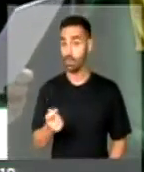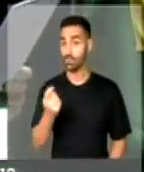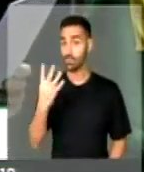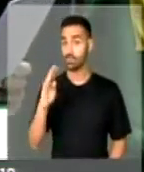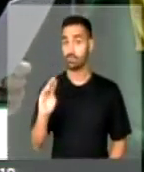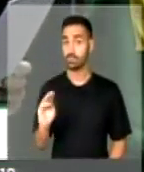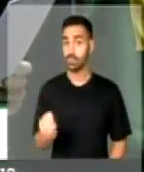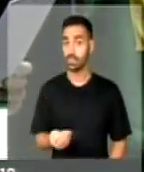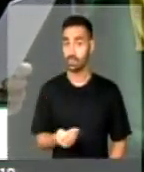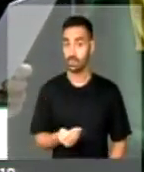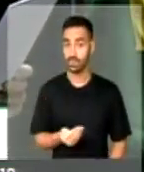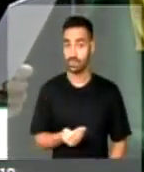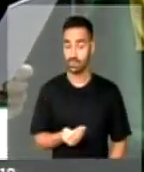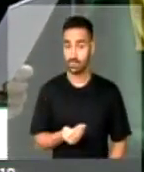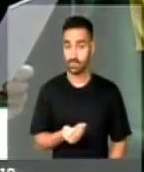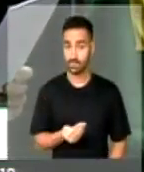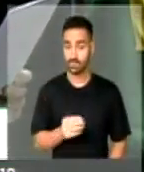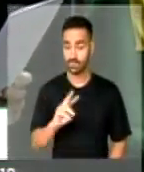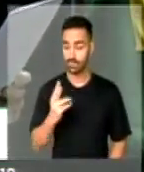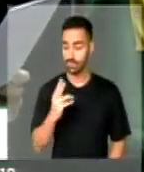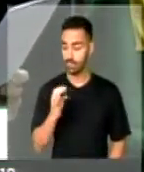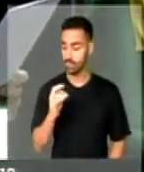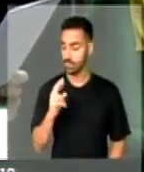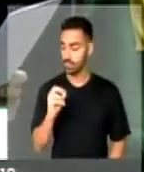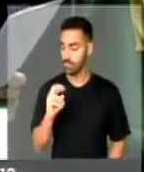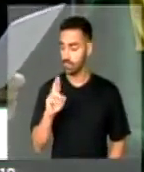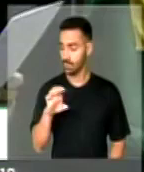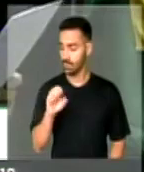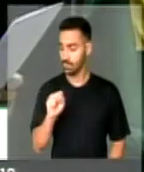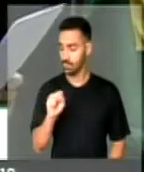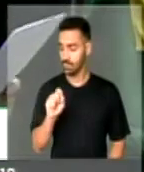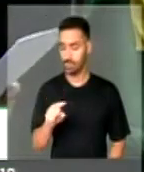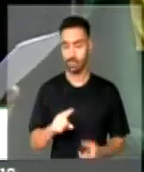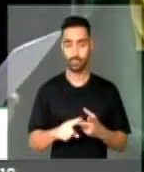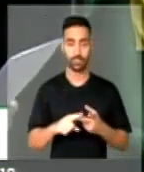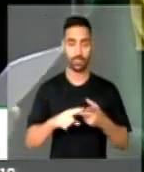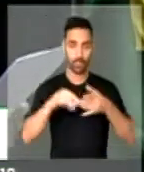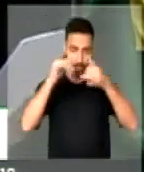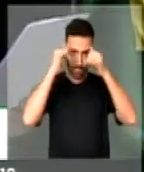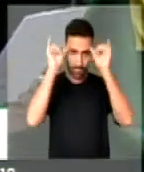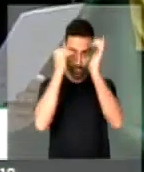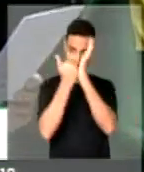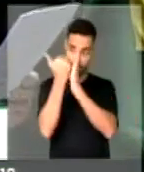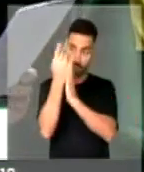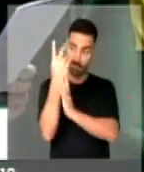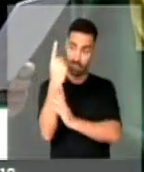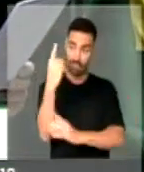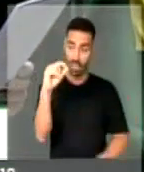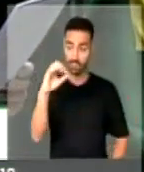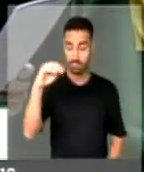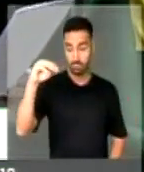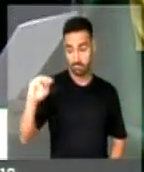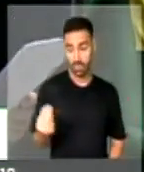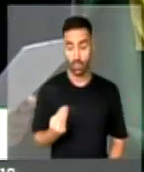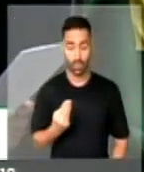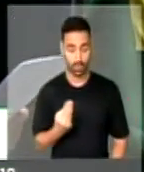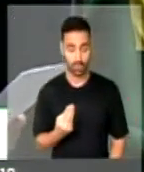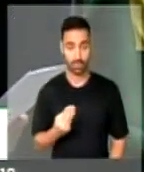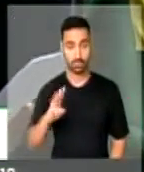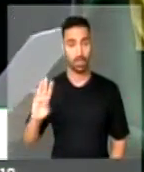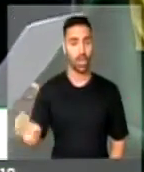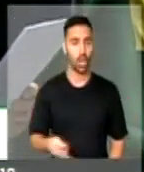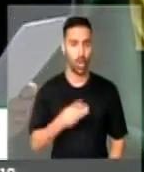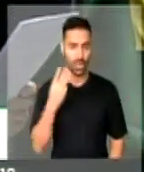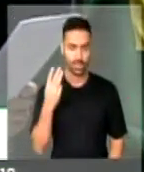milhões de hectares da cana. O rebanho bovino aumentou 10 milhões de cabeças. E assim nós